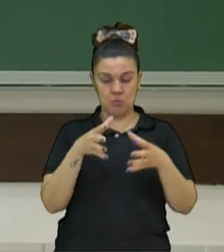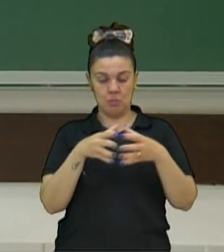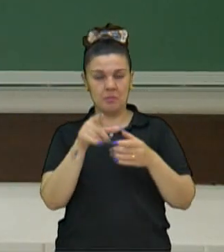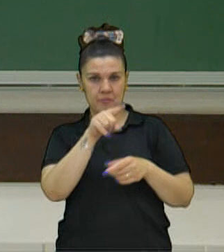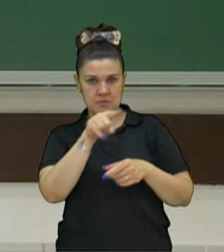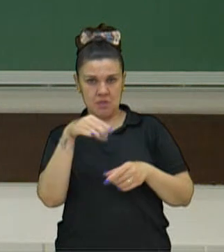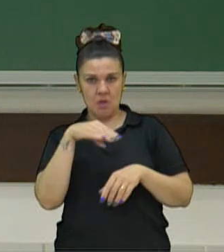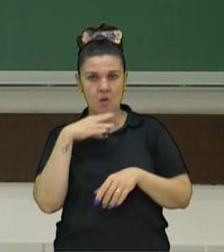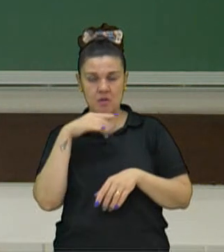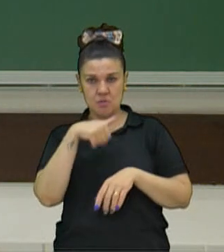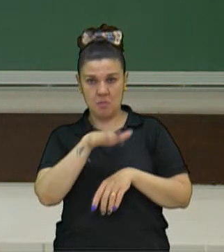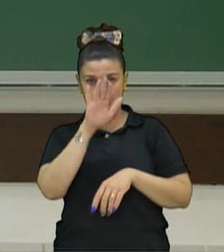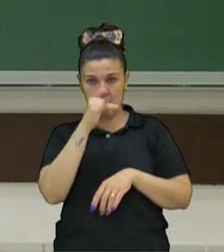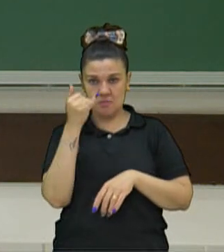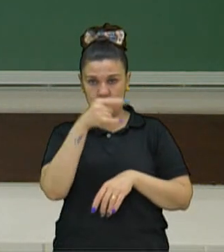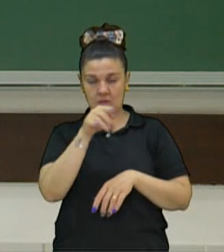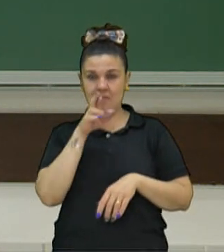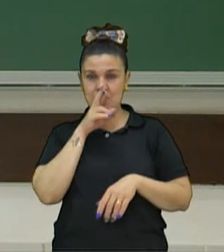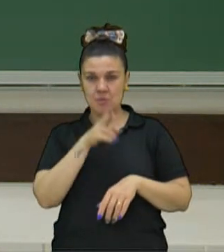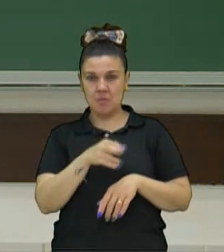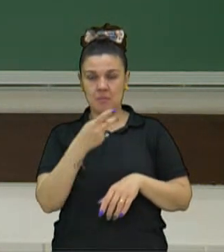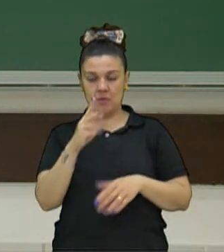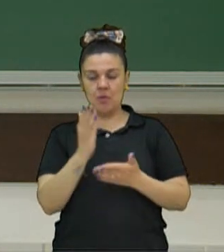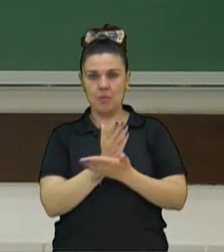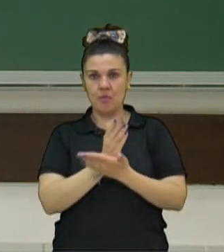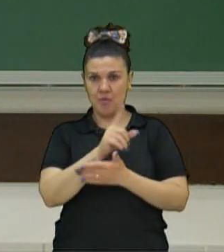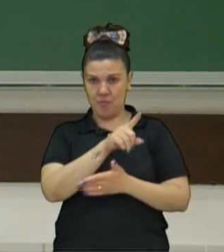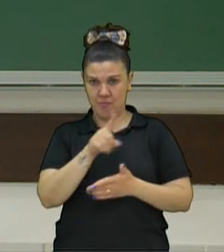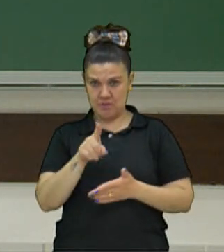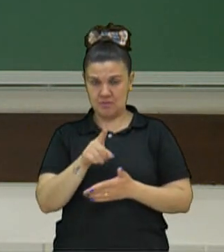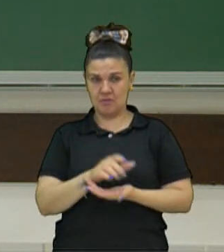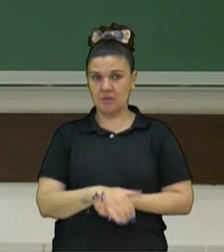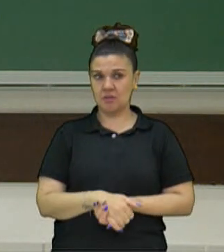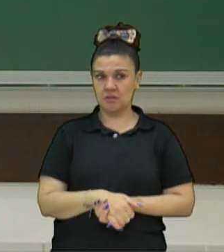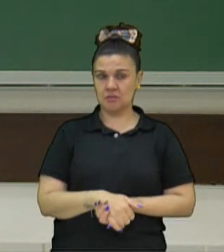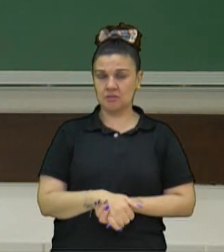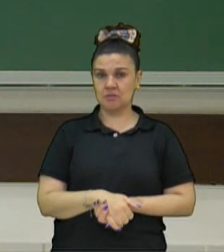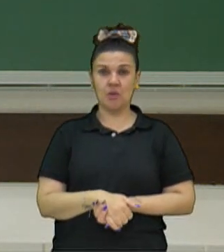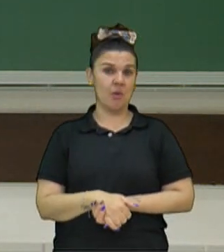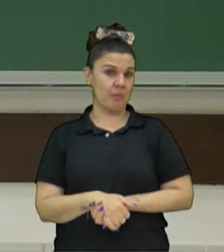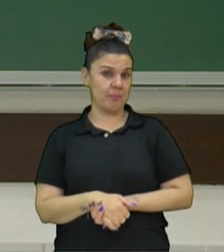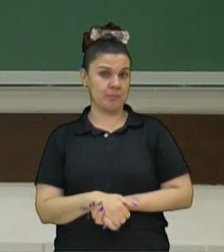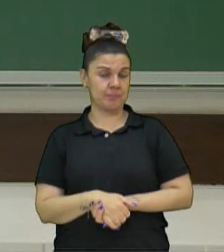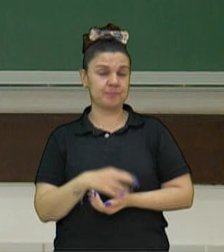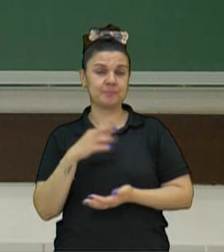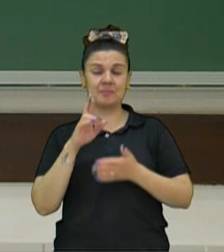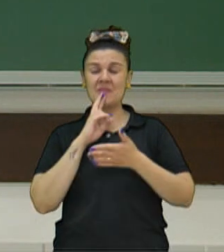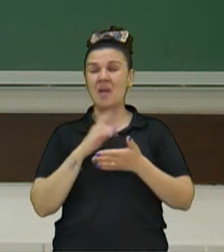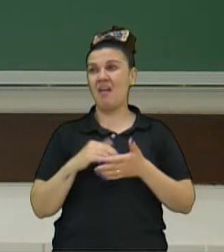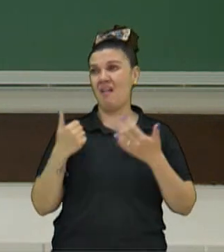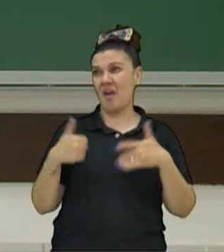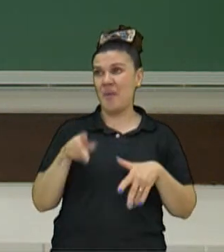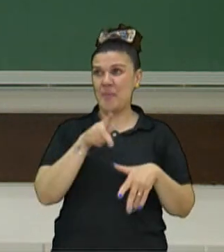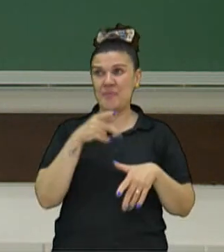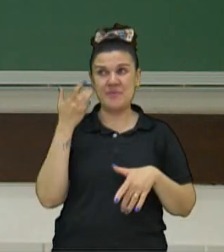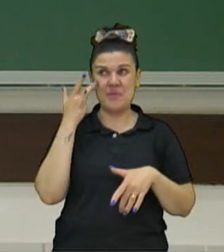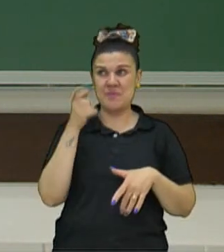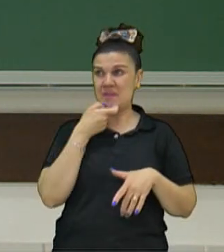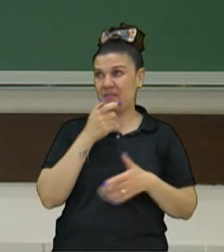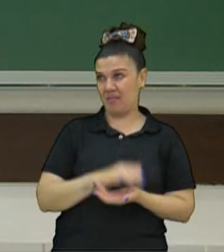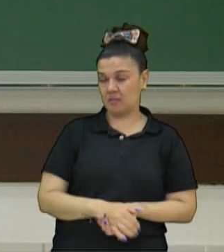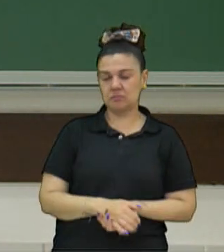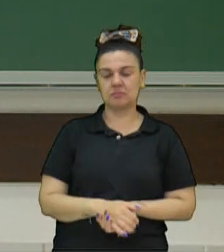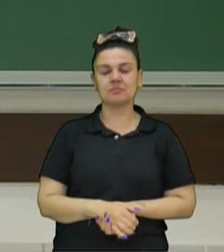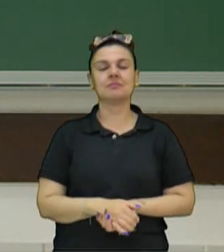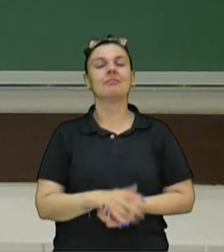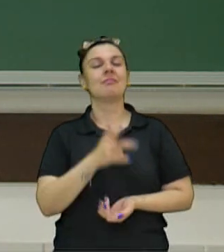importante. Então, responde aí para mim no seu caderno. Do you know? Como é que a gente faz essa resposta? Ai, teacher, eu não sei responder em inglês.